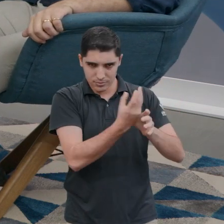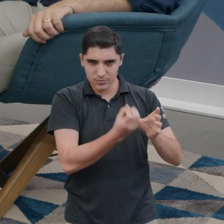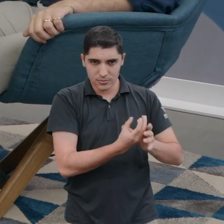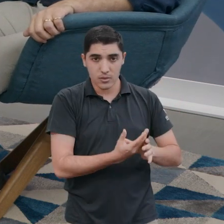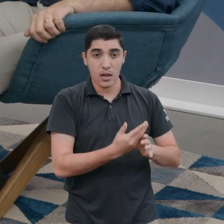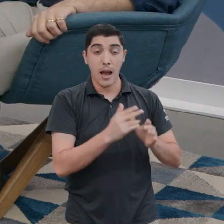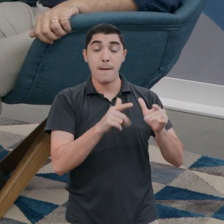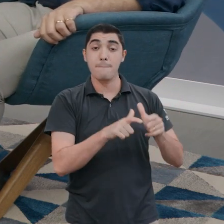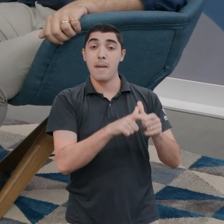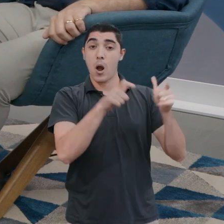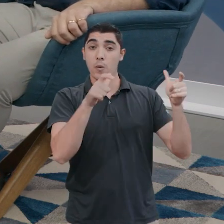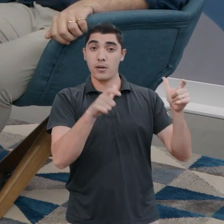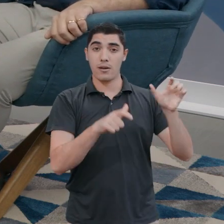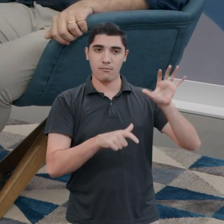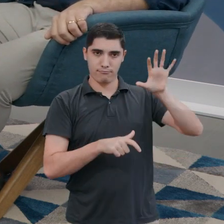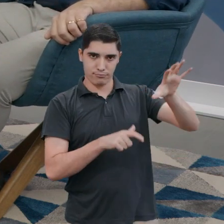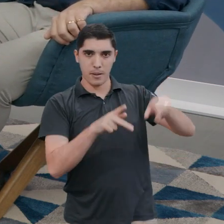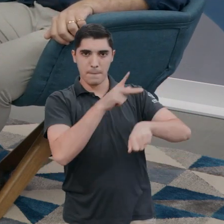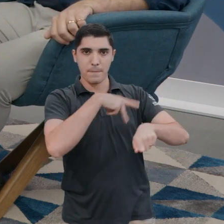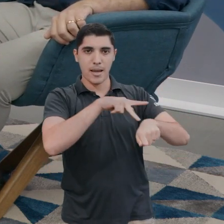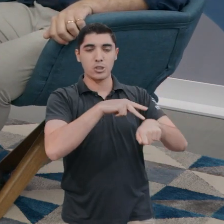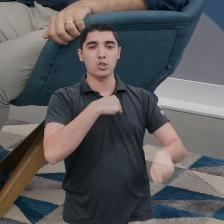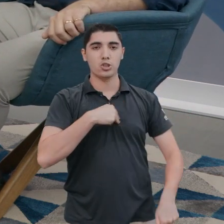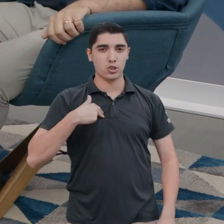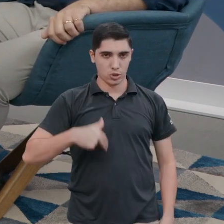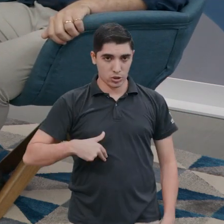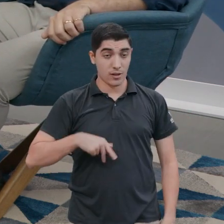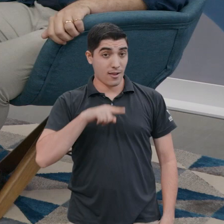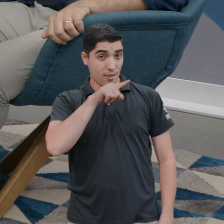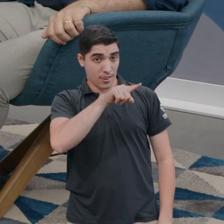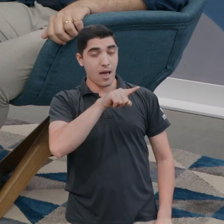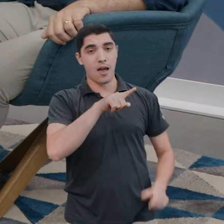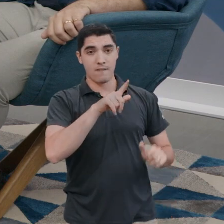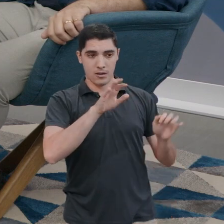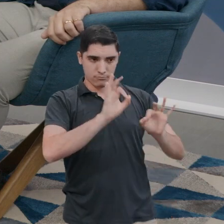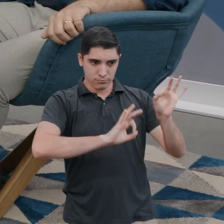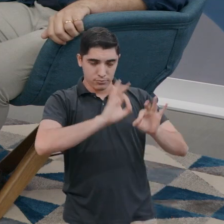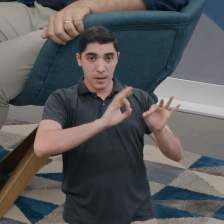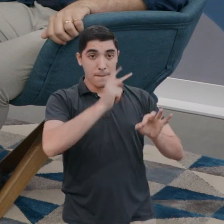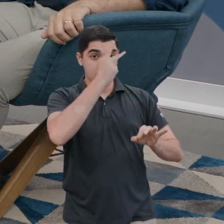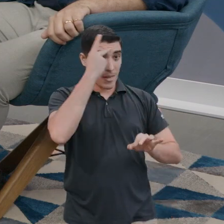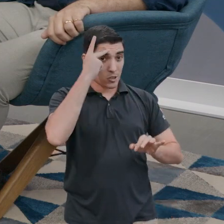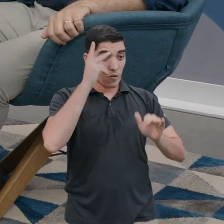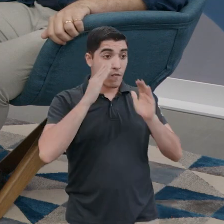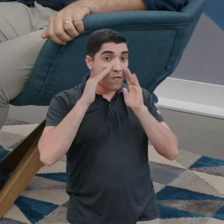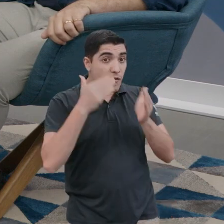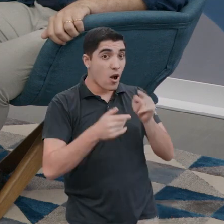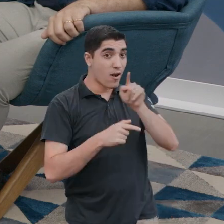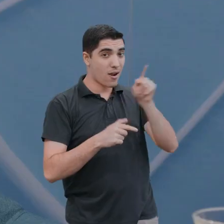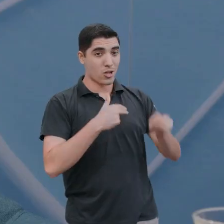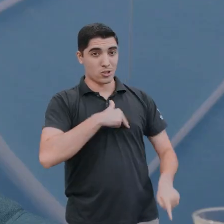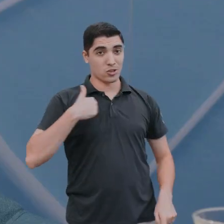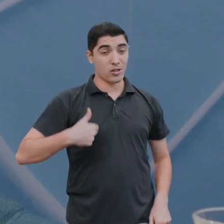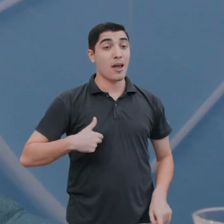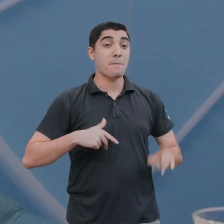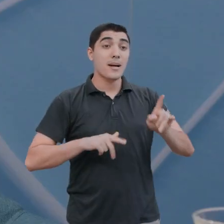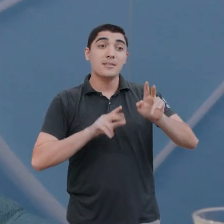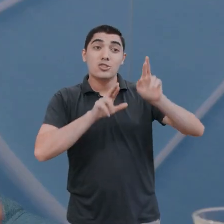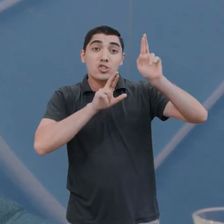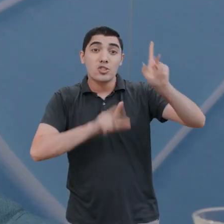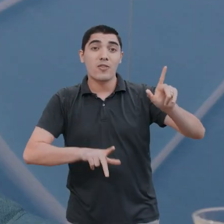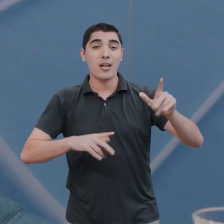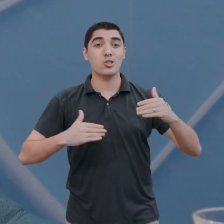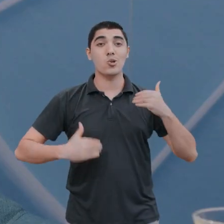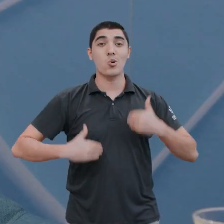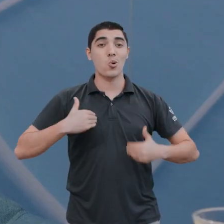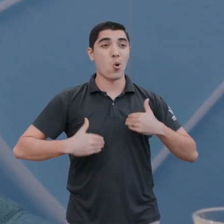tem hoje vem da China. E a China, ela faz roupas para as pessoas orientais. As pessoas orientais têm corpos